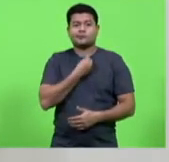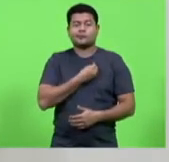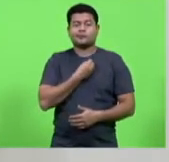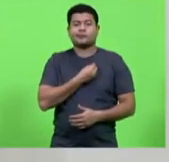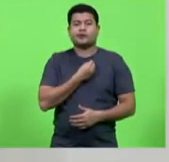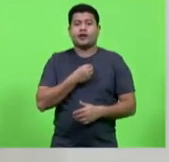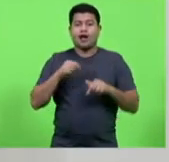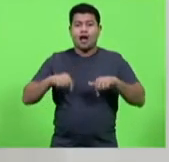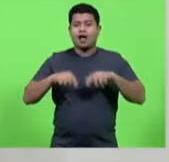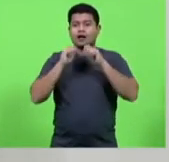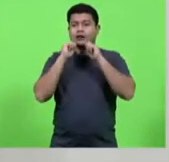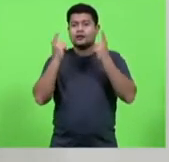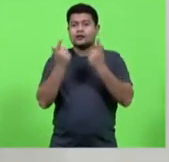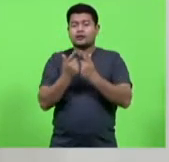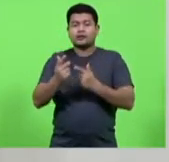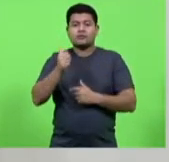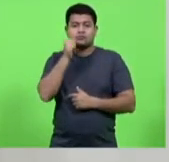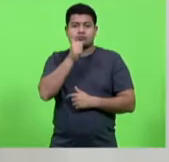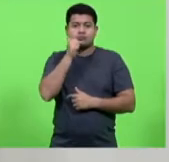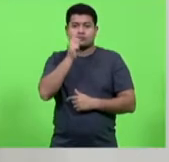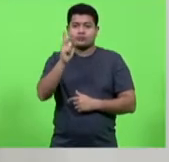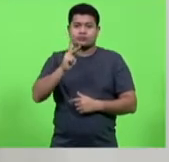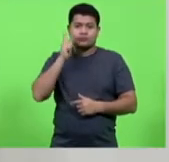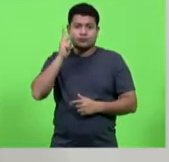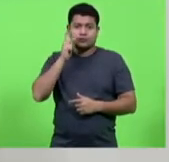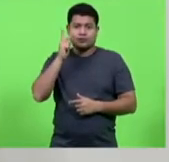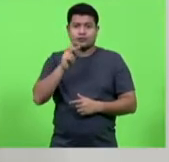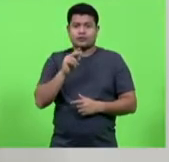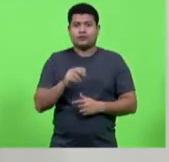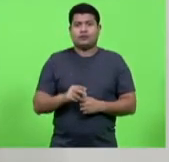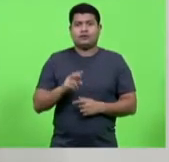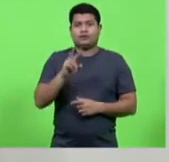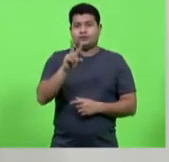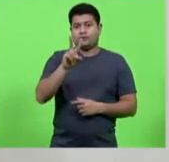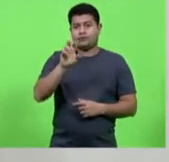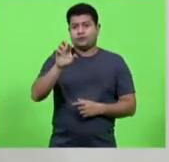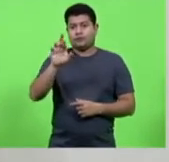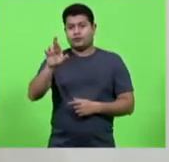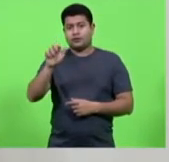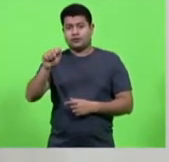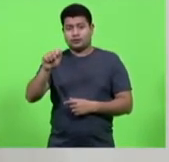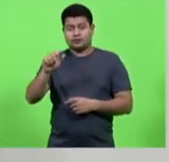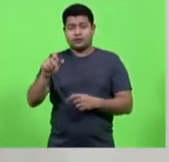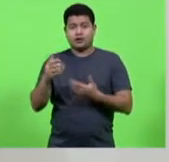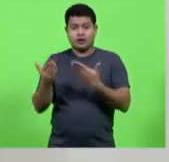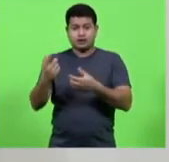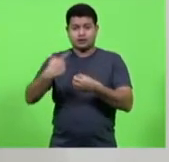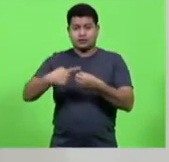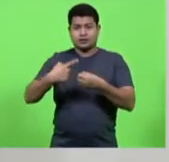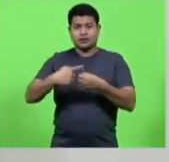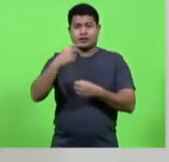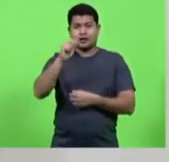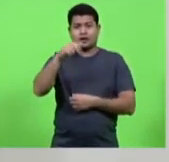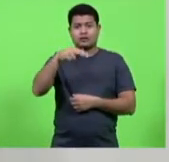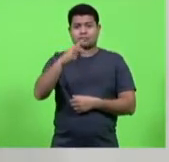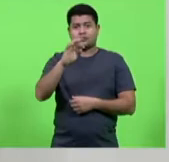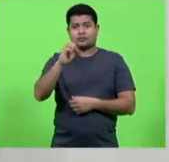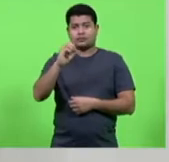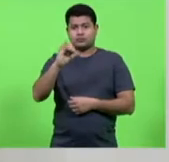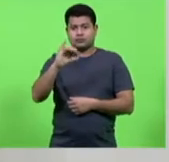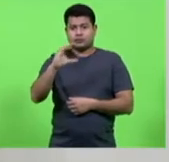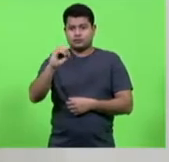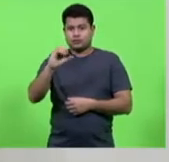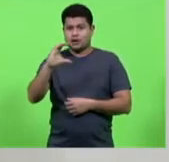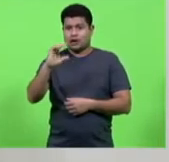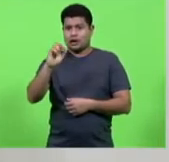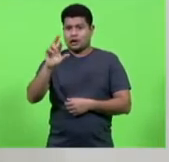de hoje, da vereadora Vera, né, que lá do município de Antônio Carlos, que nos visita hoje no gabinete. Também